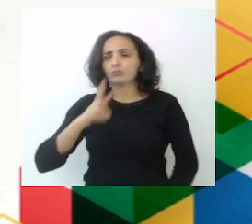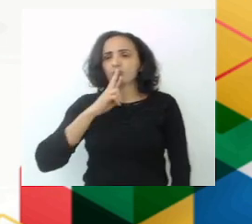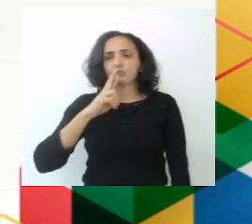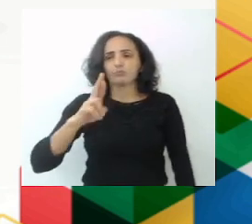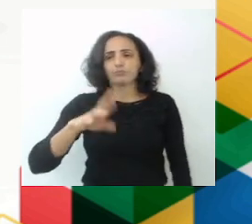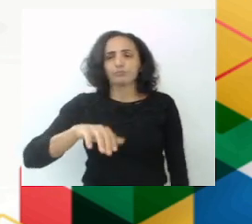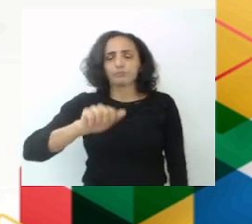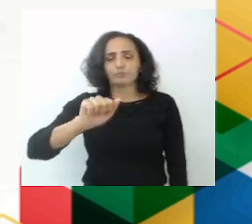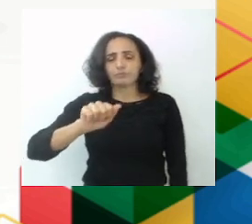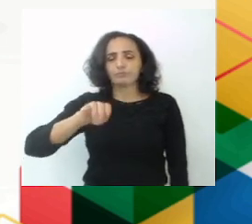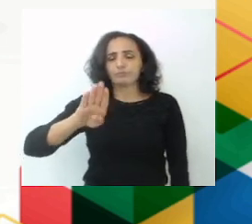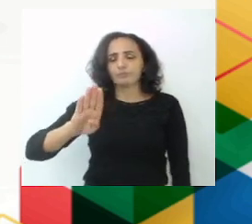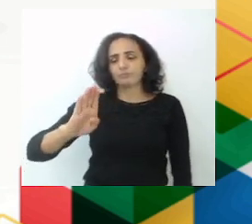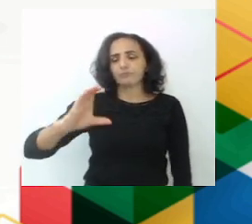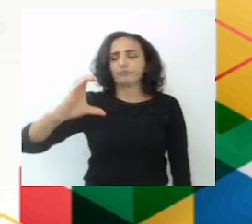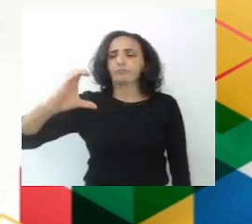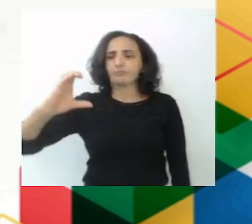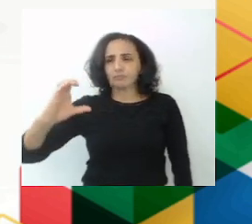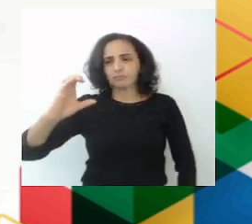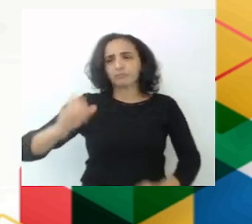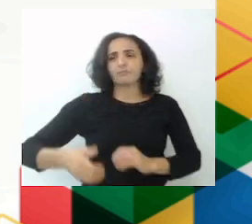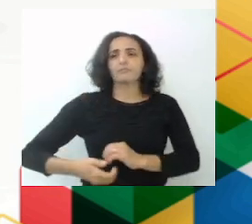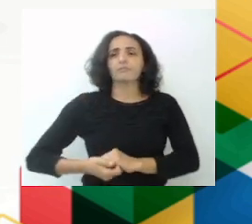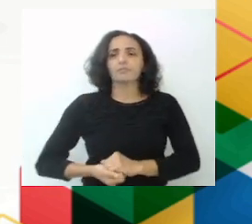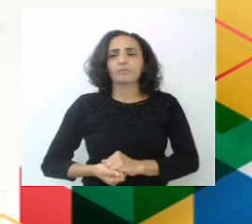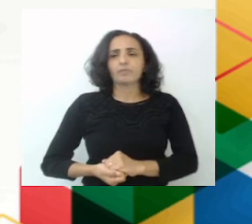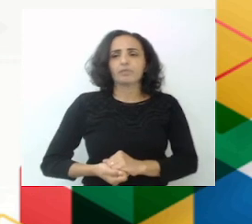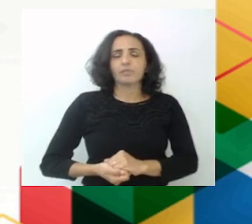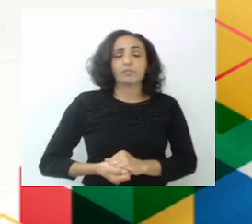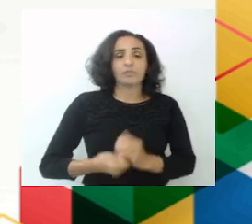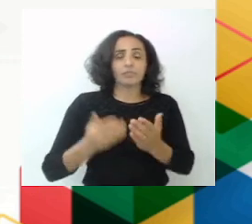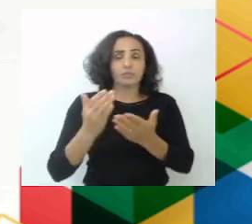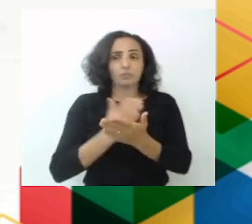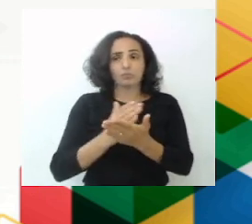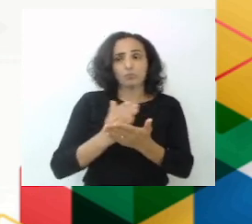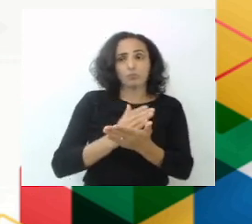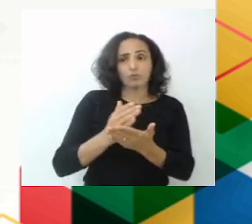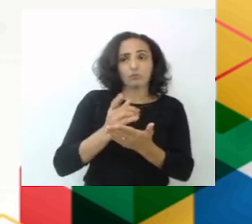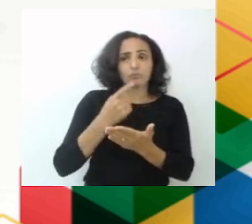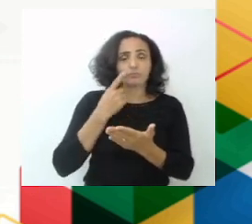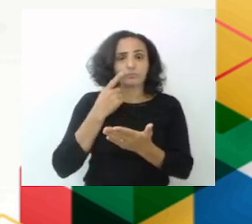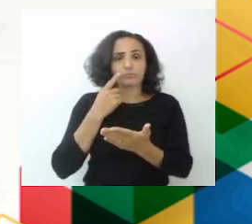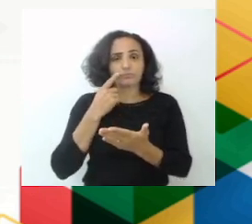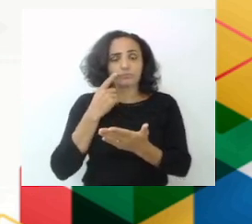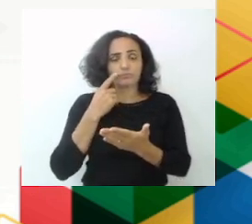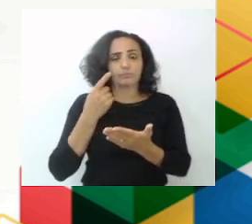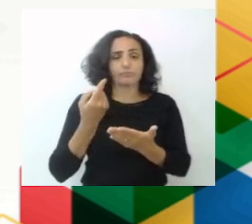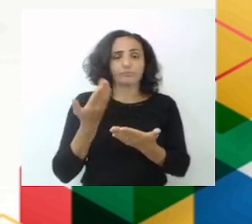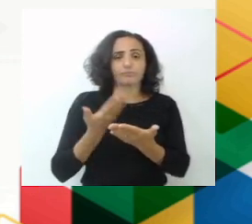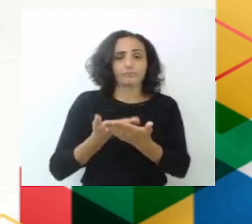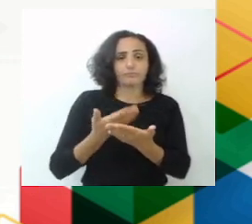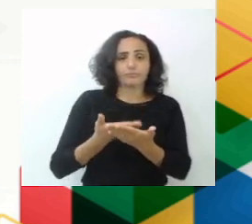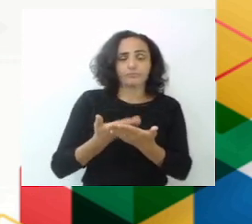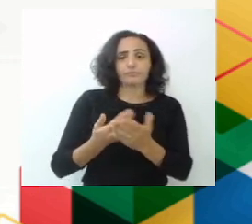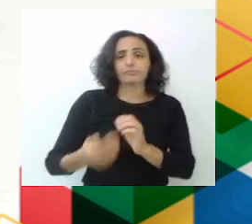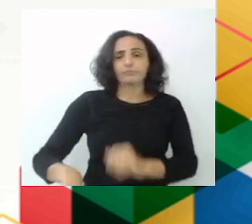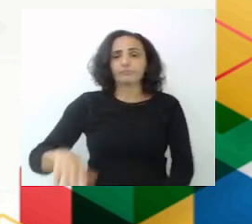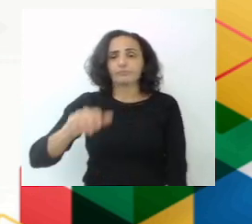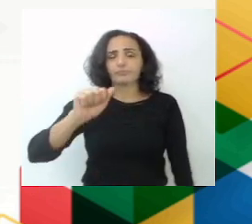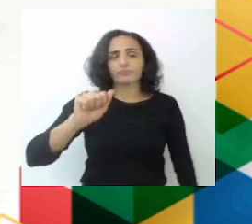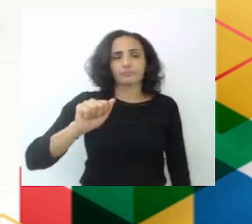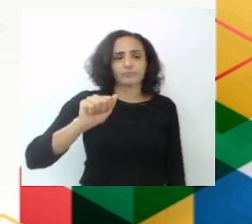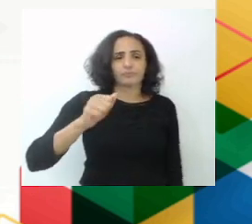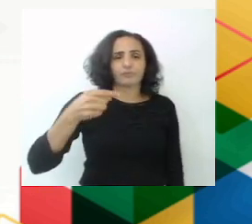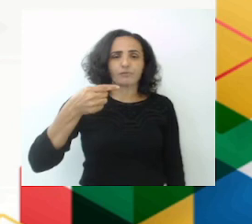uma equação do segundo grau incompleta com um dos termos igual a zero. Então, o A